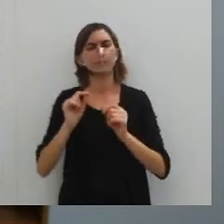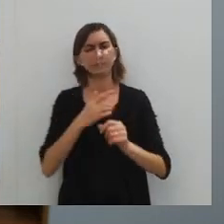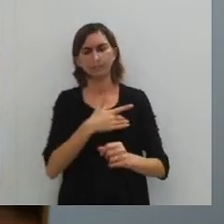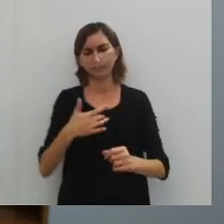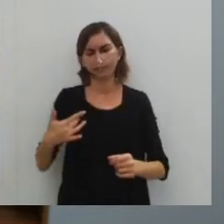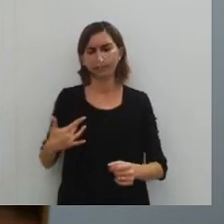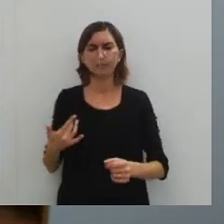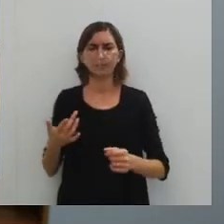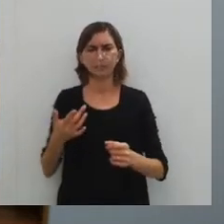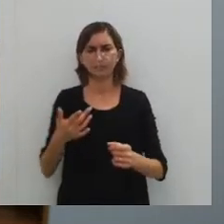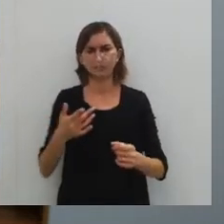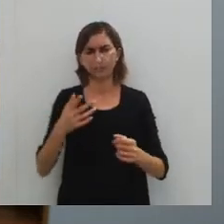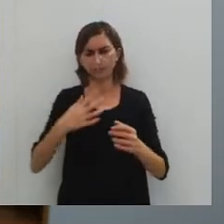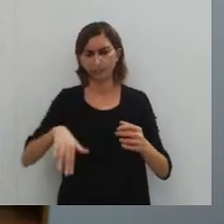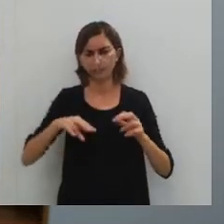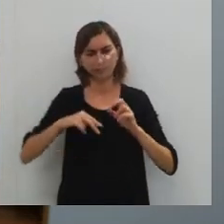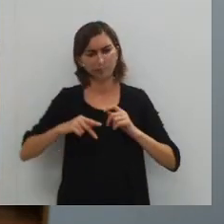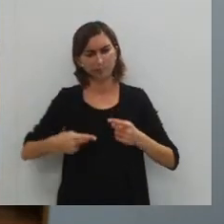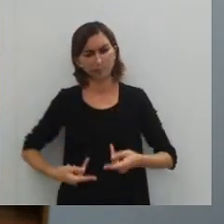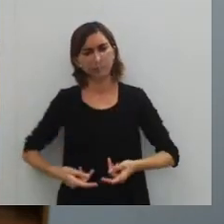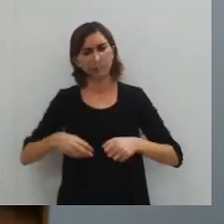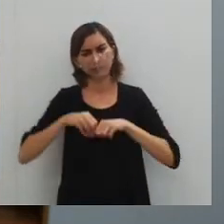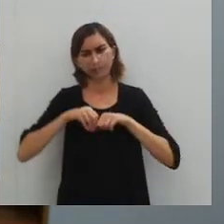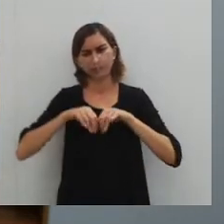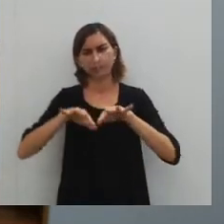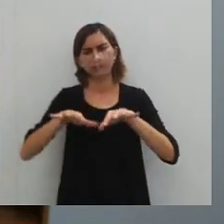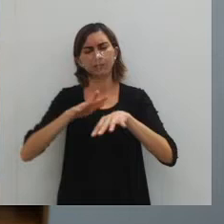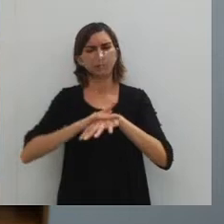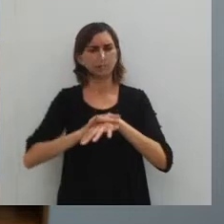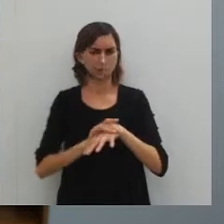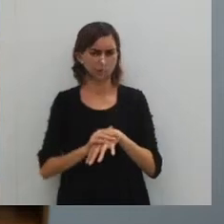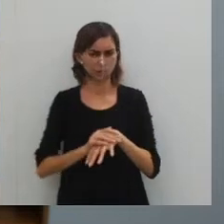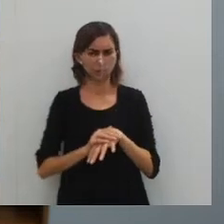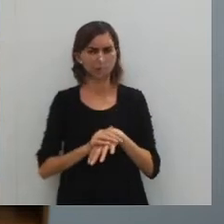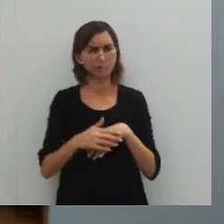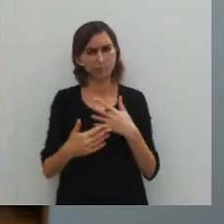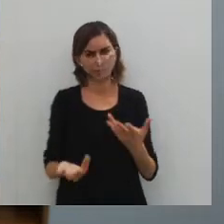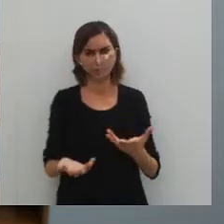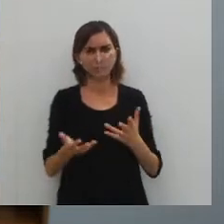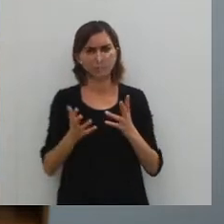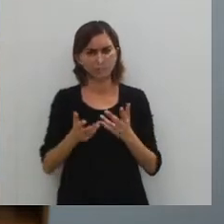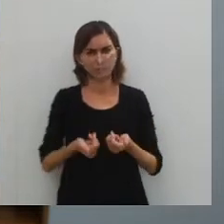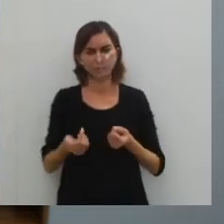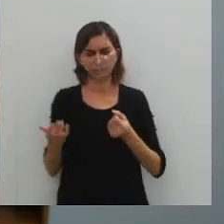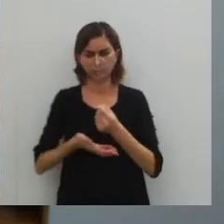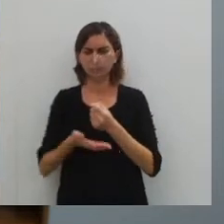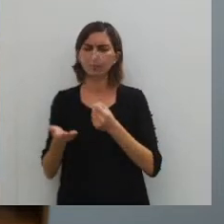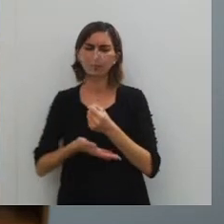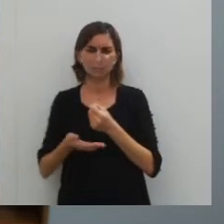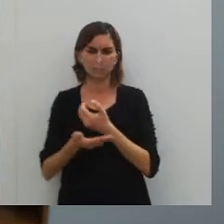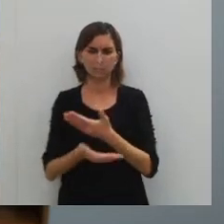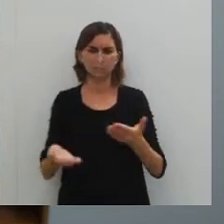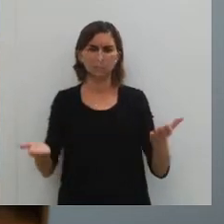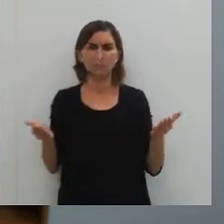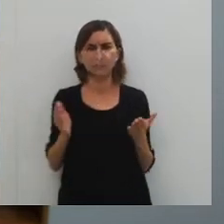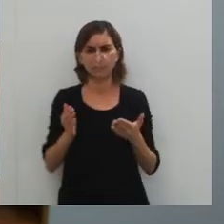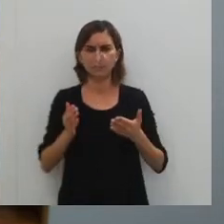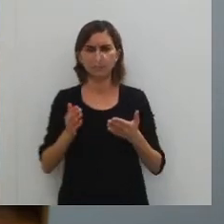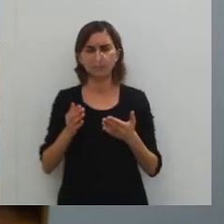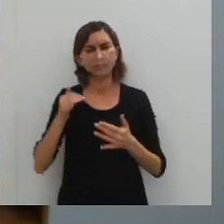saúde do ser humano, porque transmitem doenças. Então, o saneamento básico é uma questão